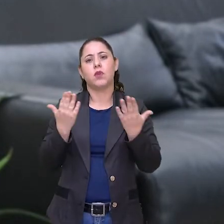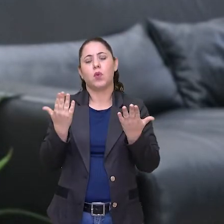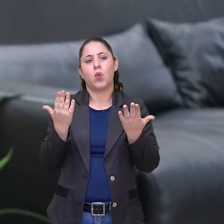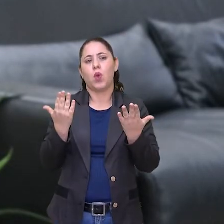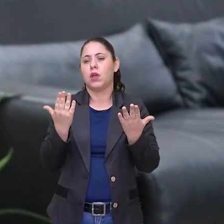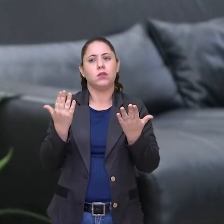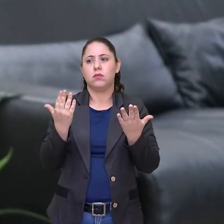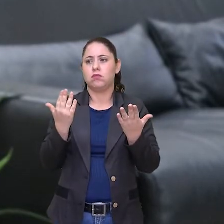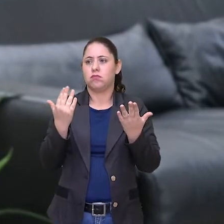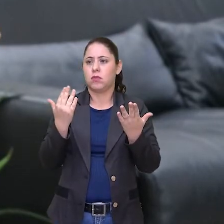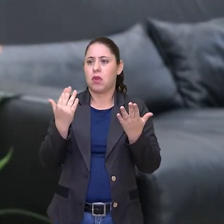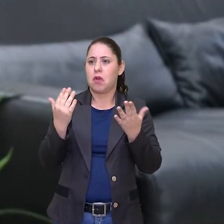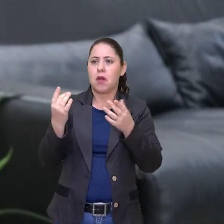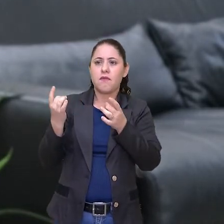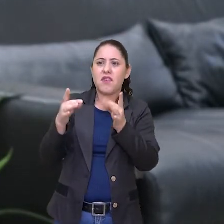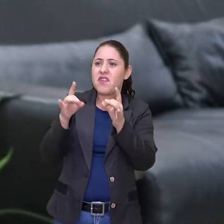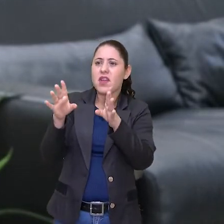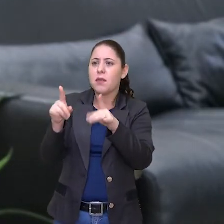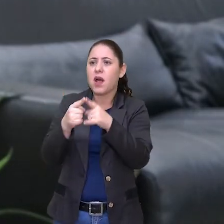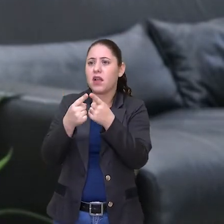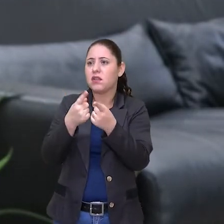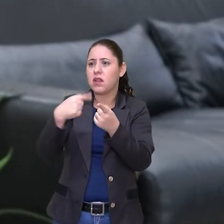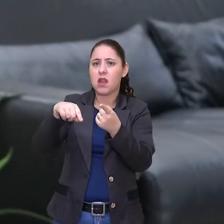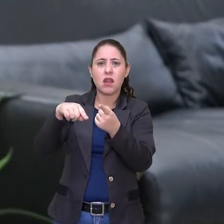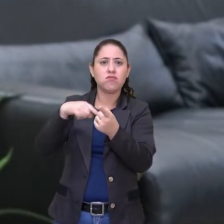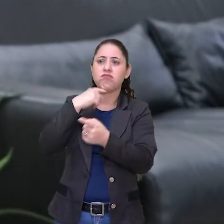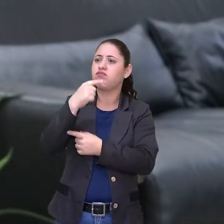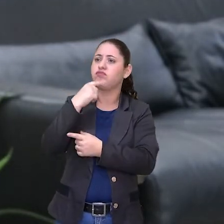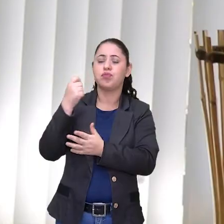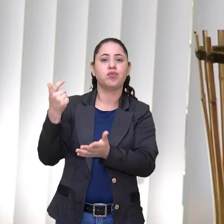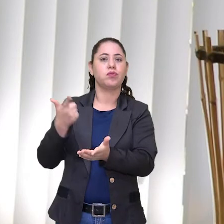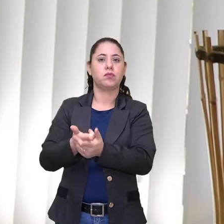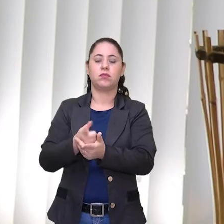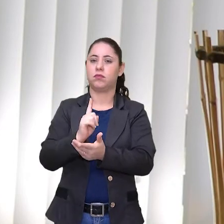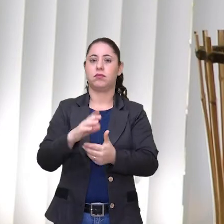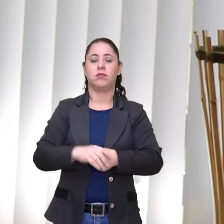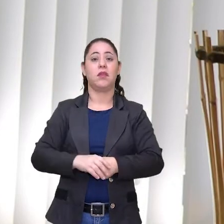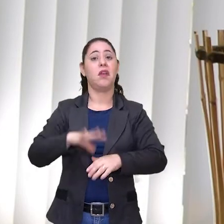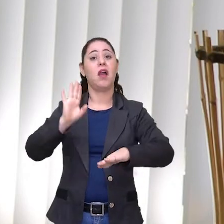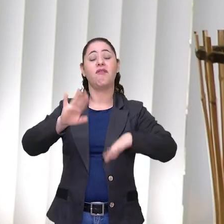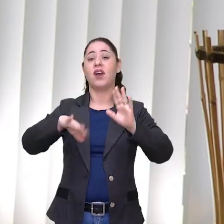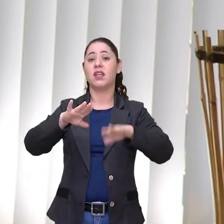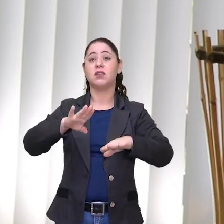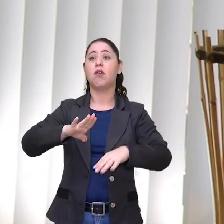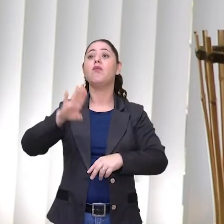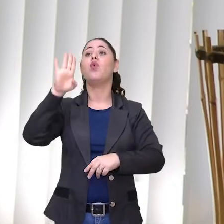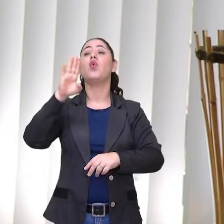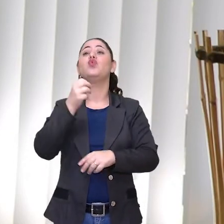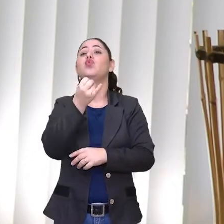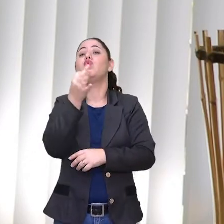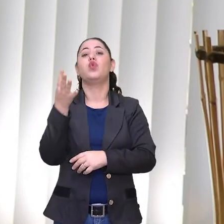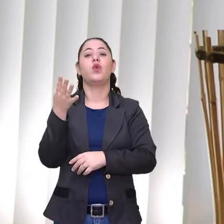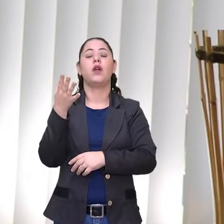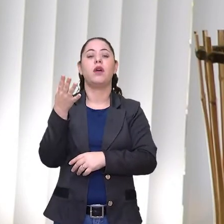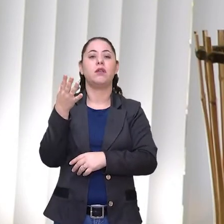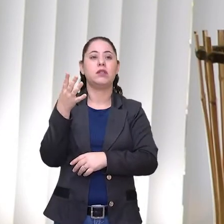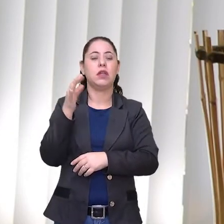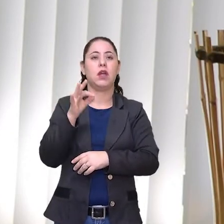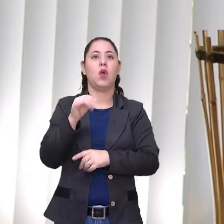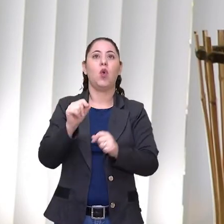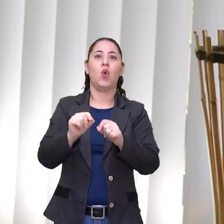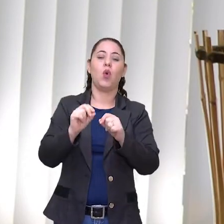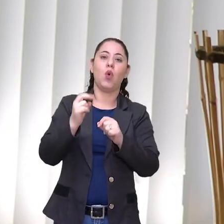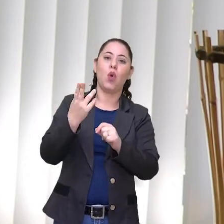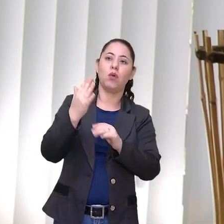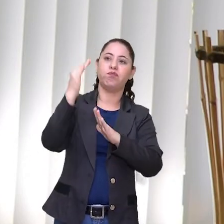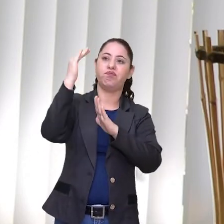por exemplo, quando o bem não é arrematado? Isso pode acontecer, às vezes não há lances, ou o